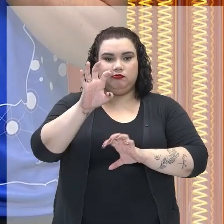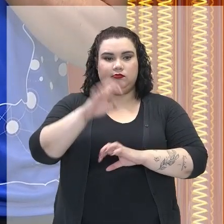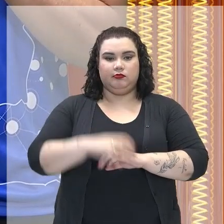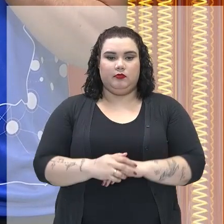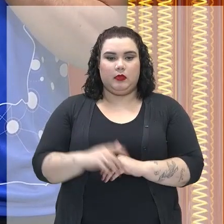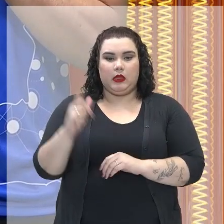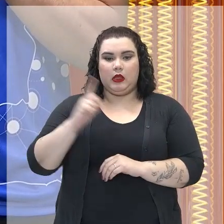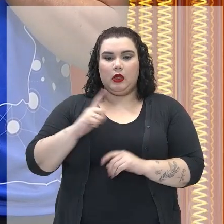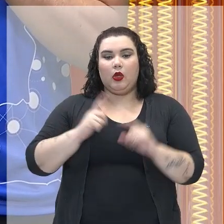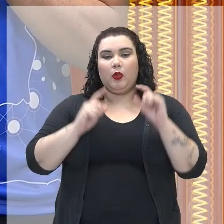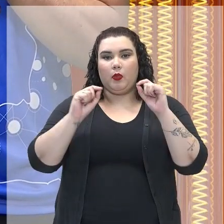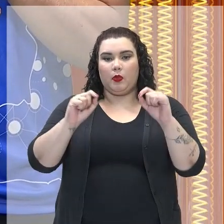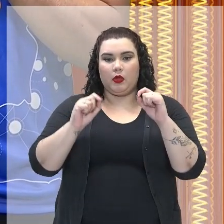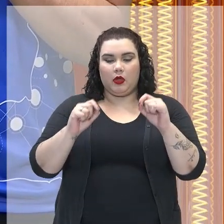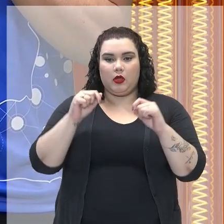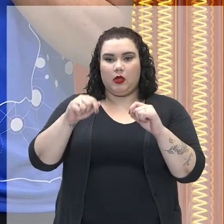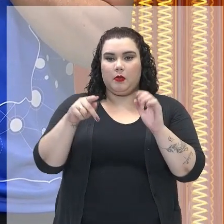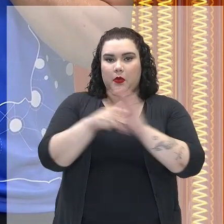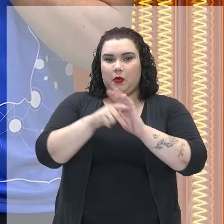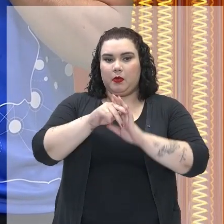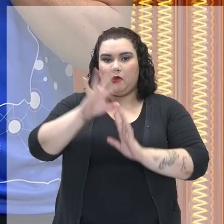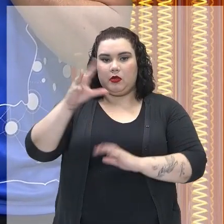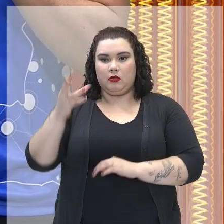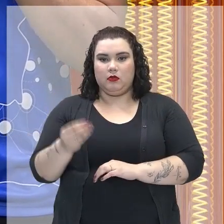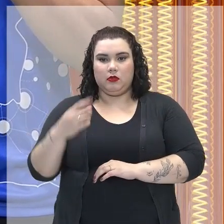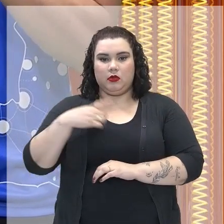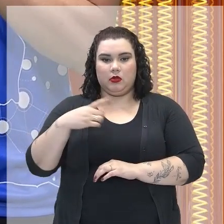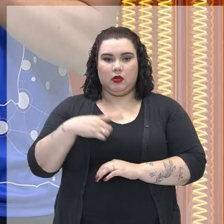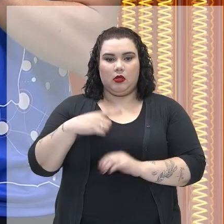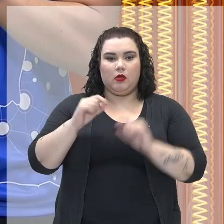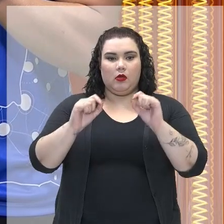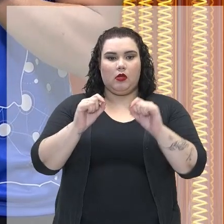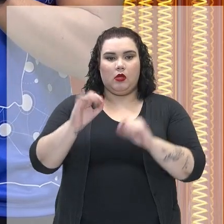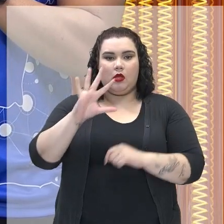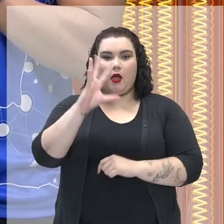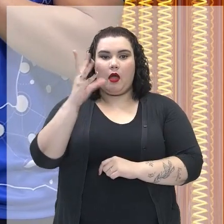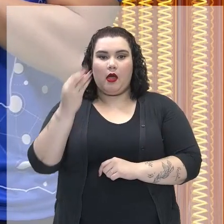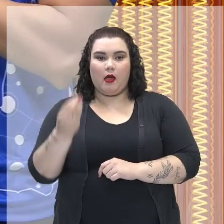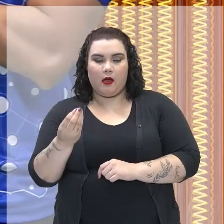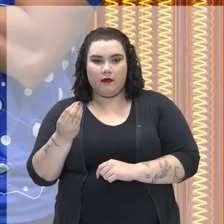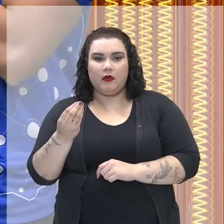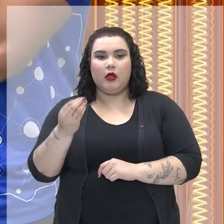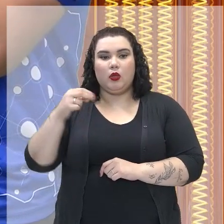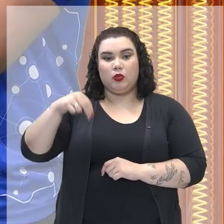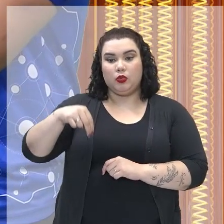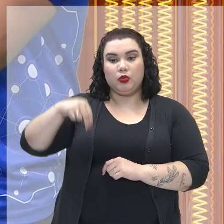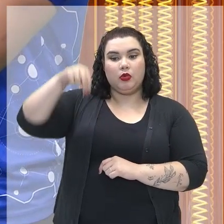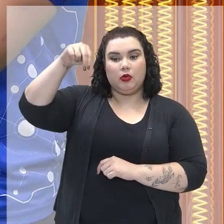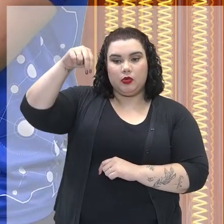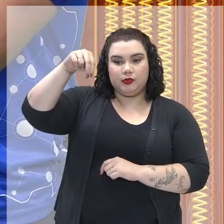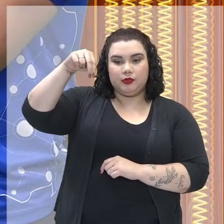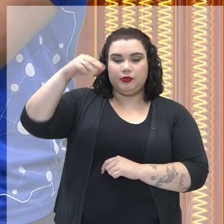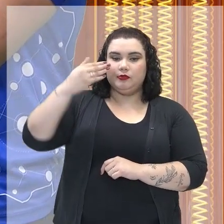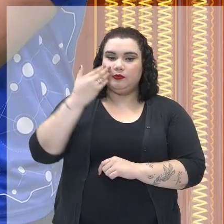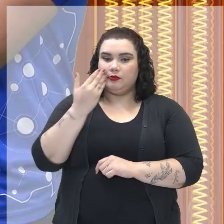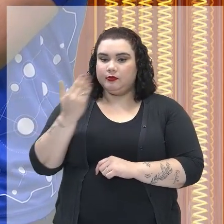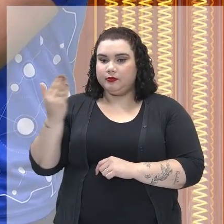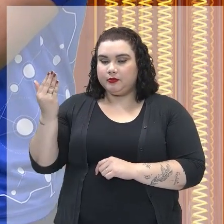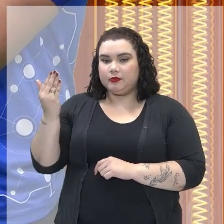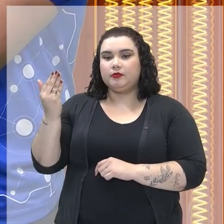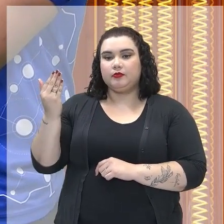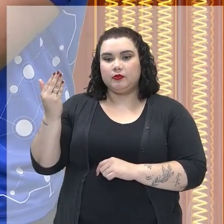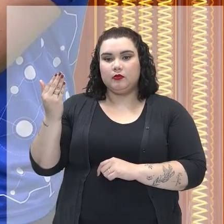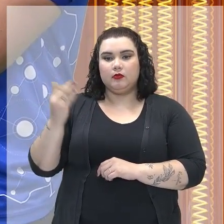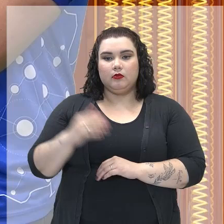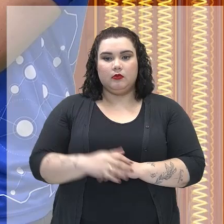de regionalizar o continente africano é dividindo em África Setentrional e África do Norte, que é essa que nós estamos vendo aqui, é a África